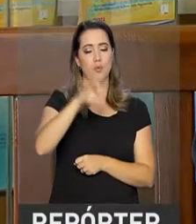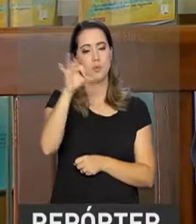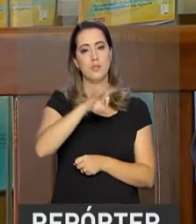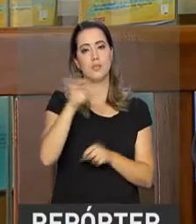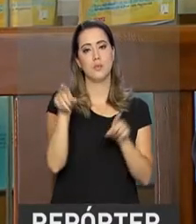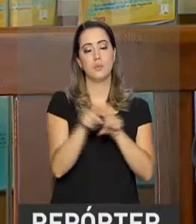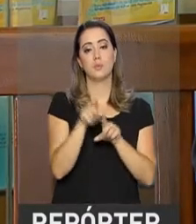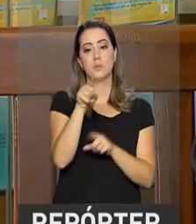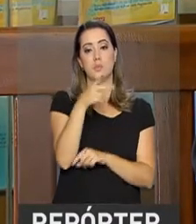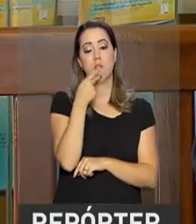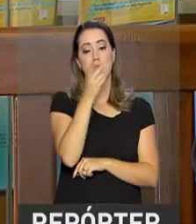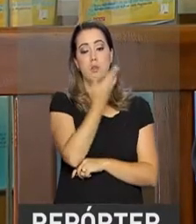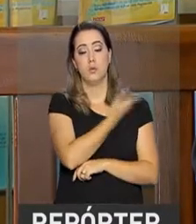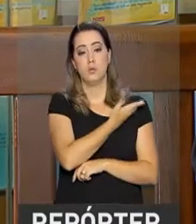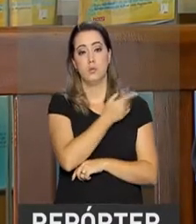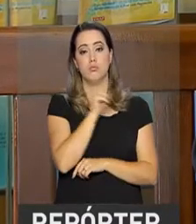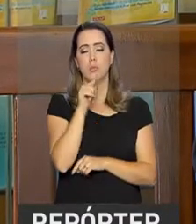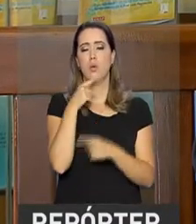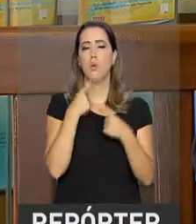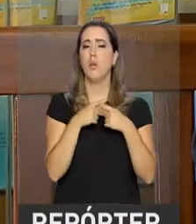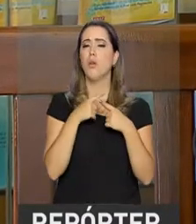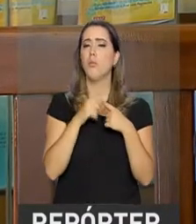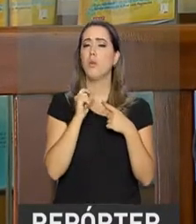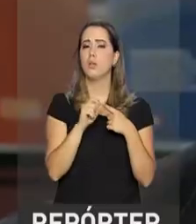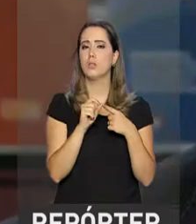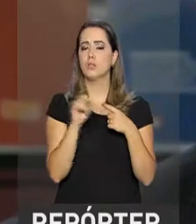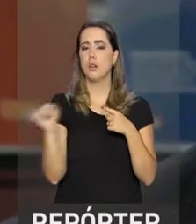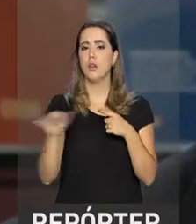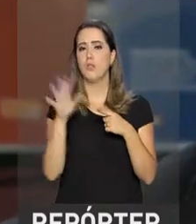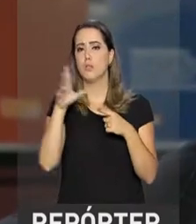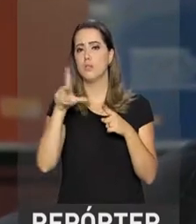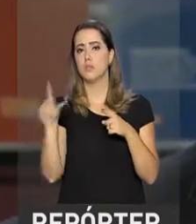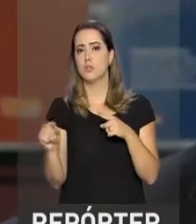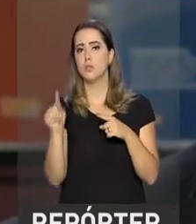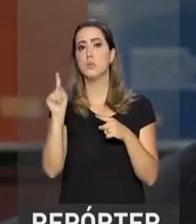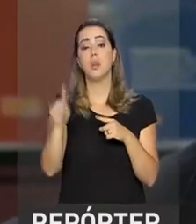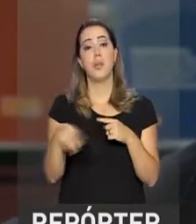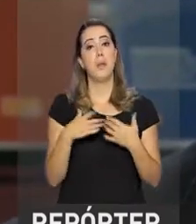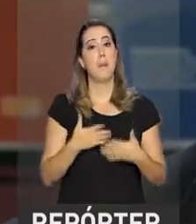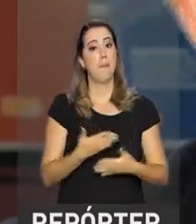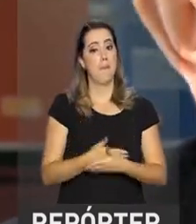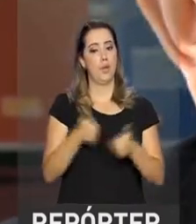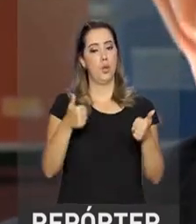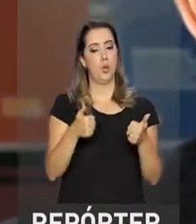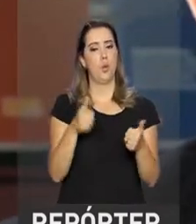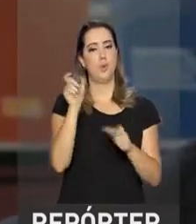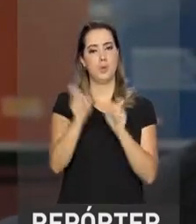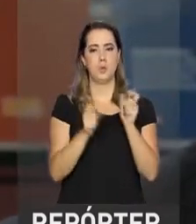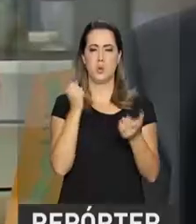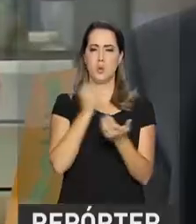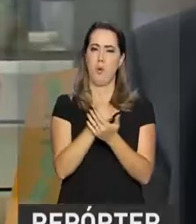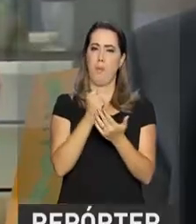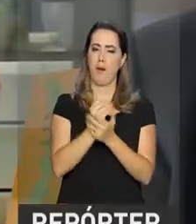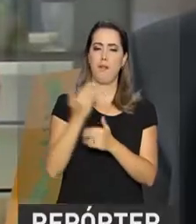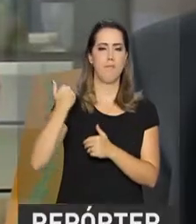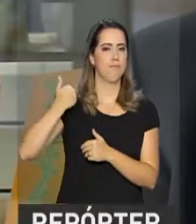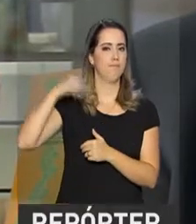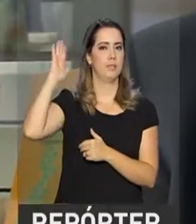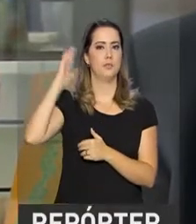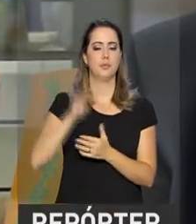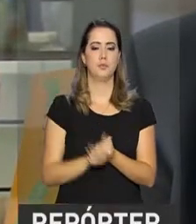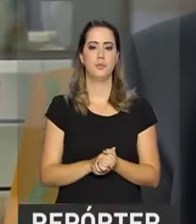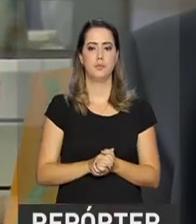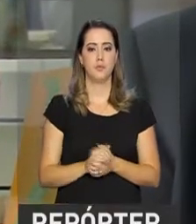um dos principais efeitos da queda da inflação é a melhora no poder de compra dos brasileiros a inflação baixa